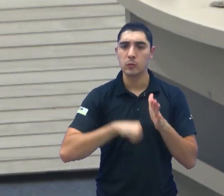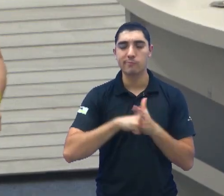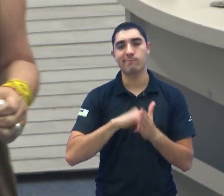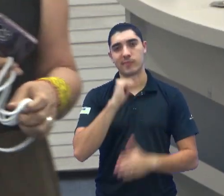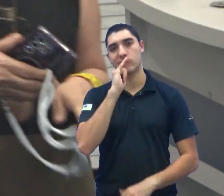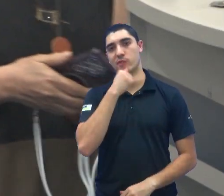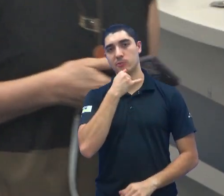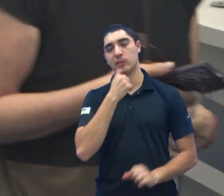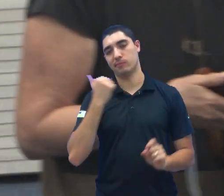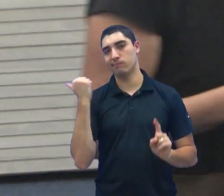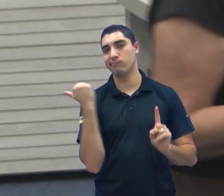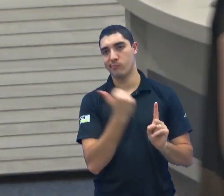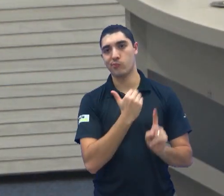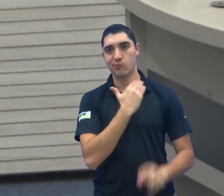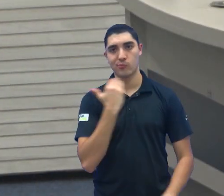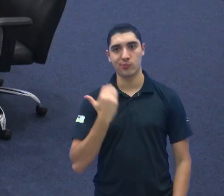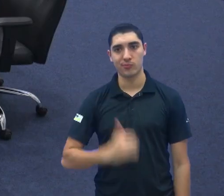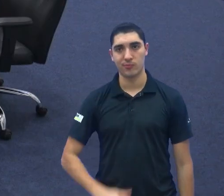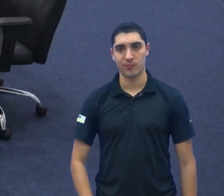morta.